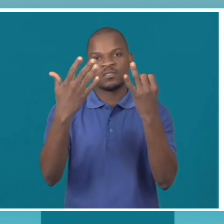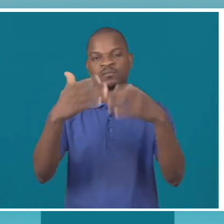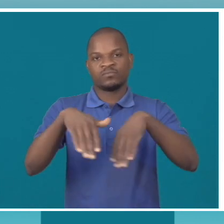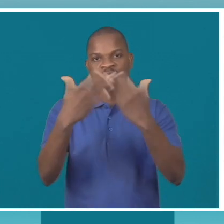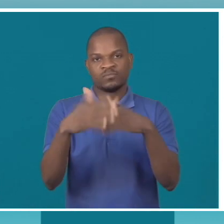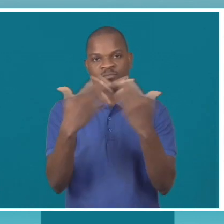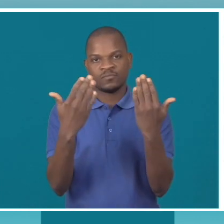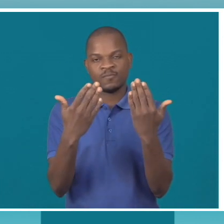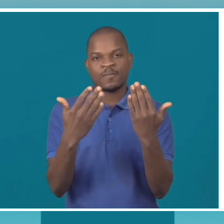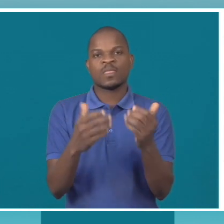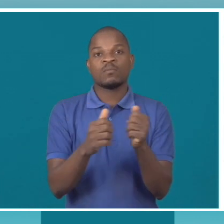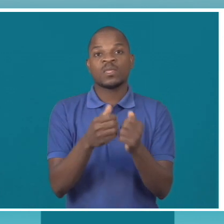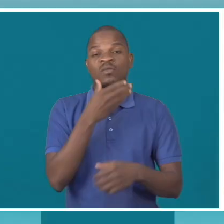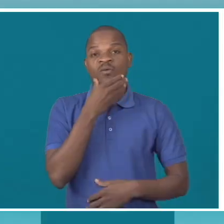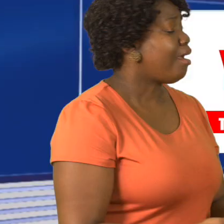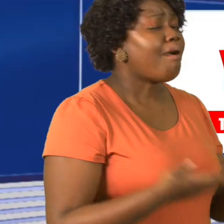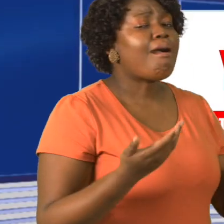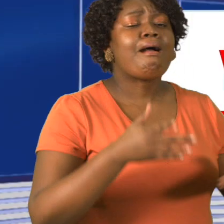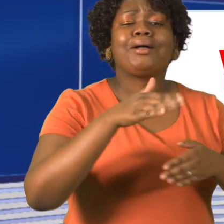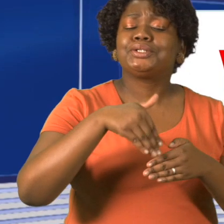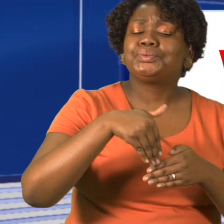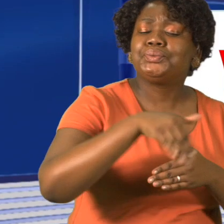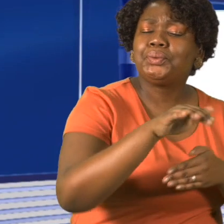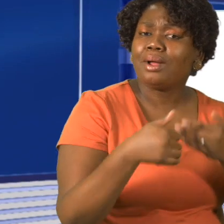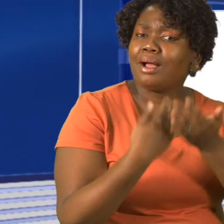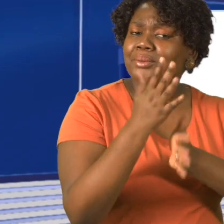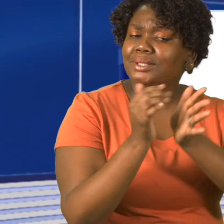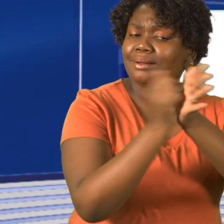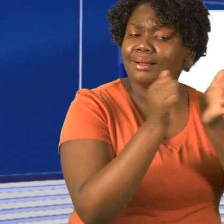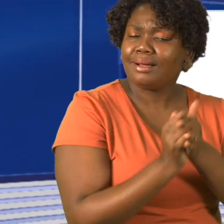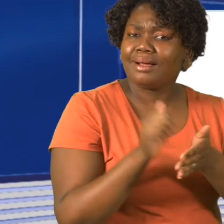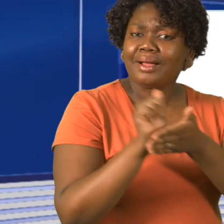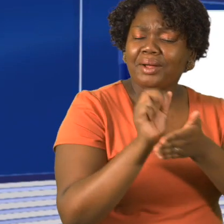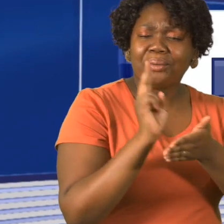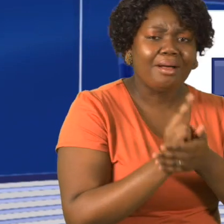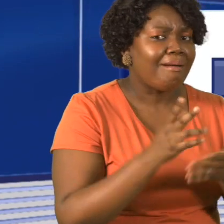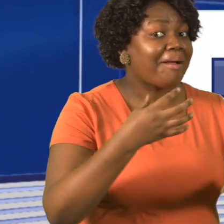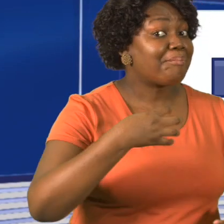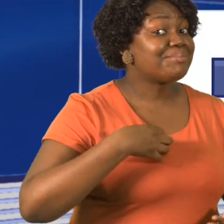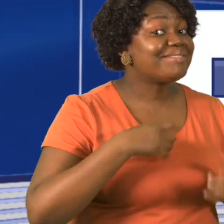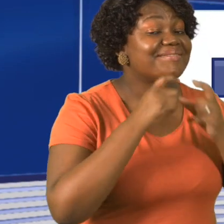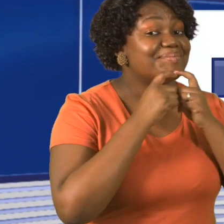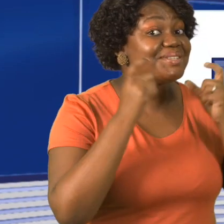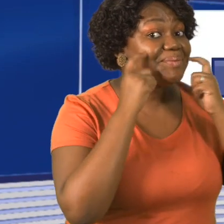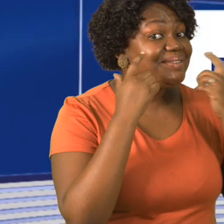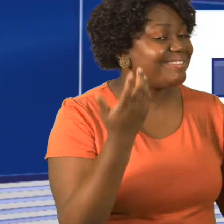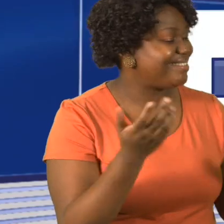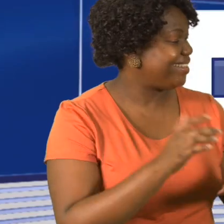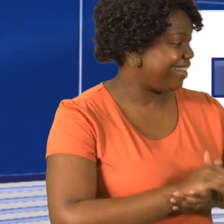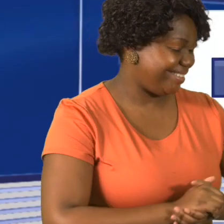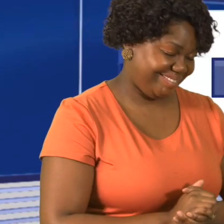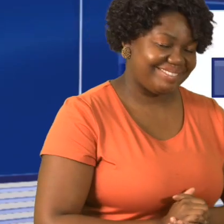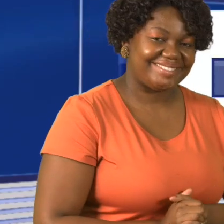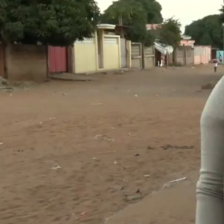voltar daqui a 7 dias na aula de língua de sinais de hoje continuamos com os sinais dos ministérios